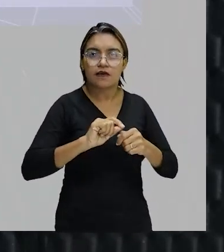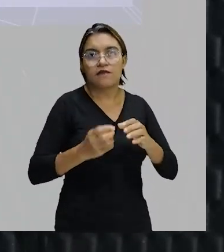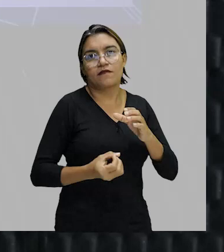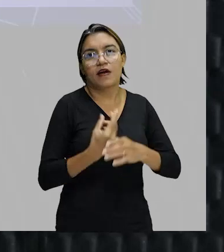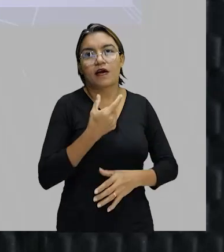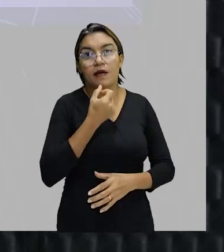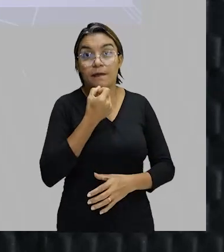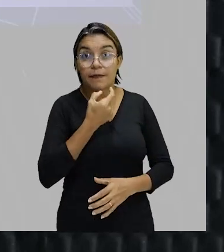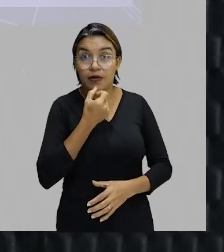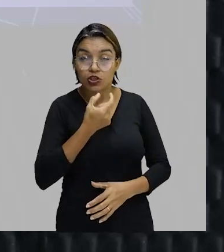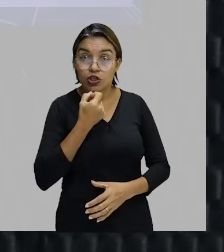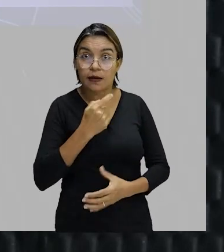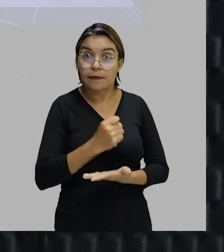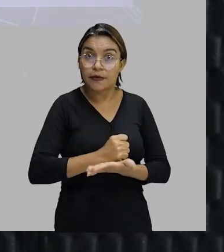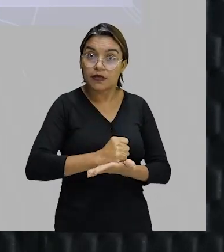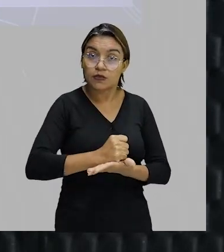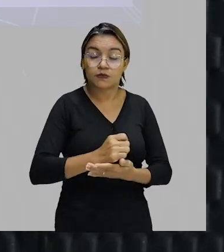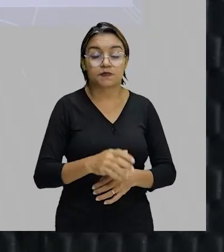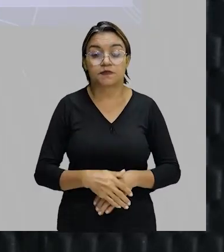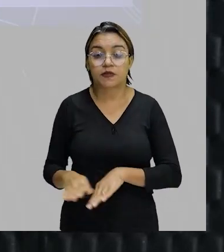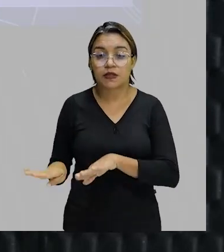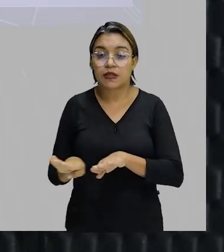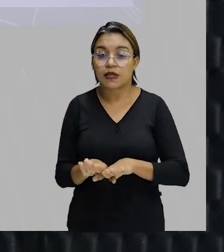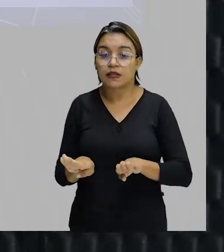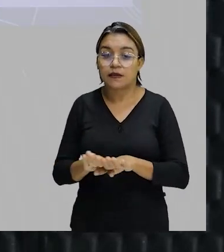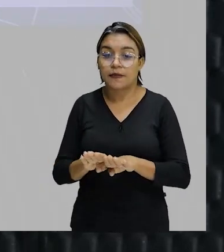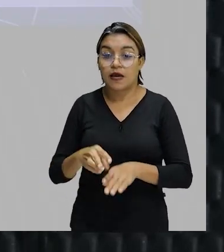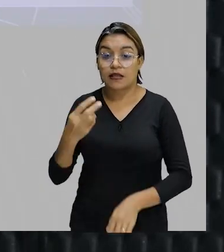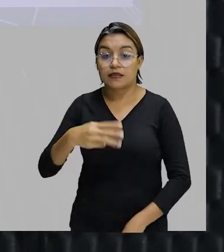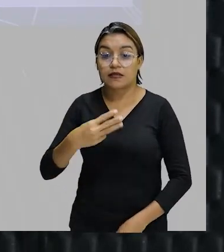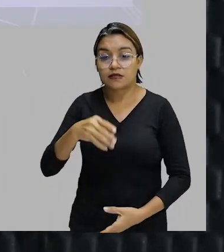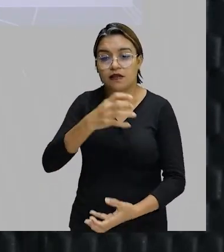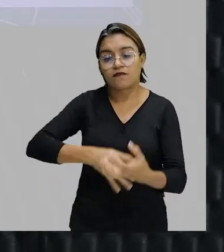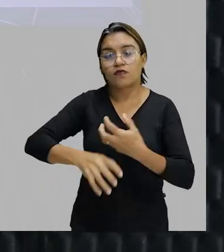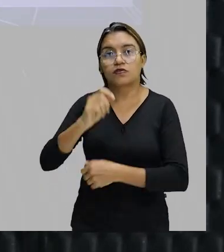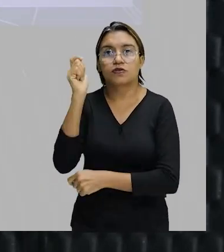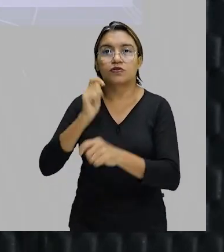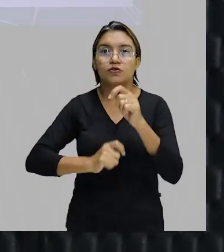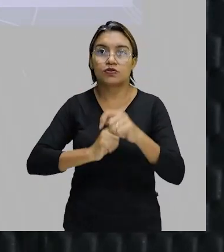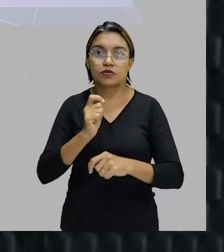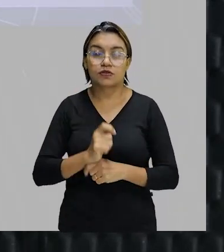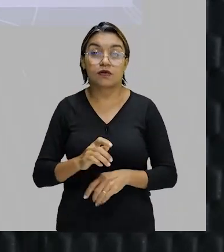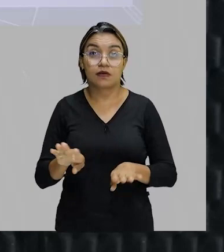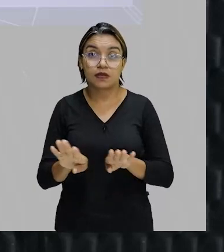por exemplo, tá? A terceira revolução industrial, ela é denominada de revolução